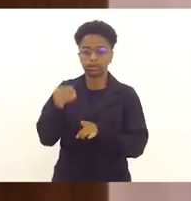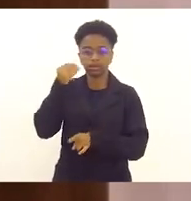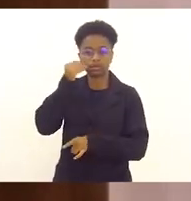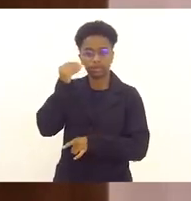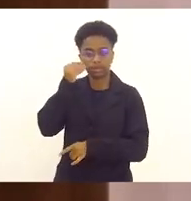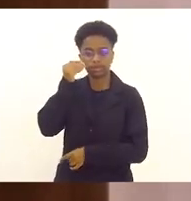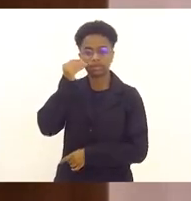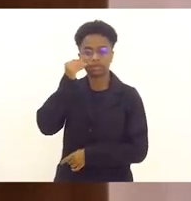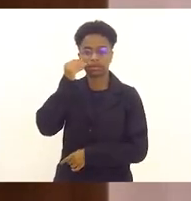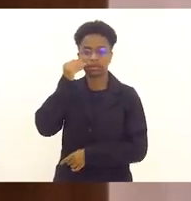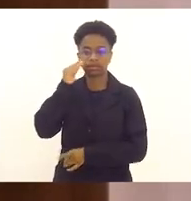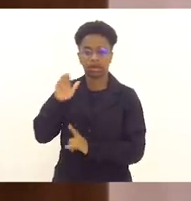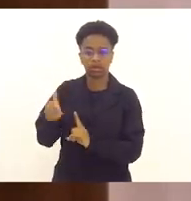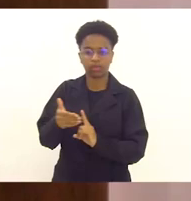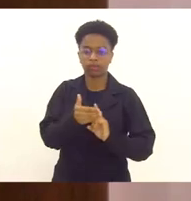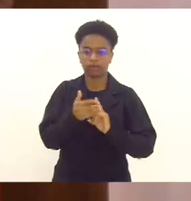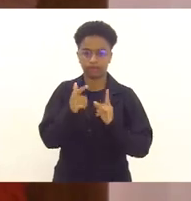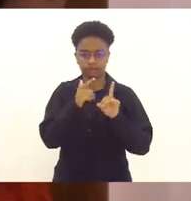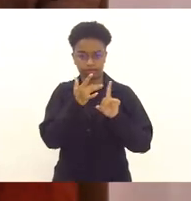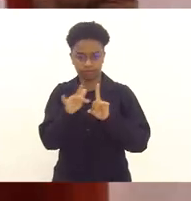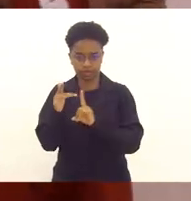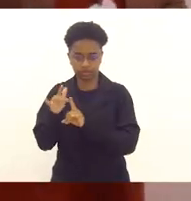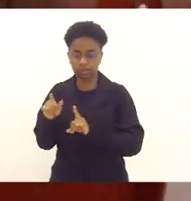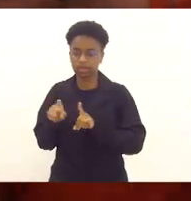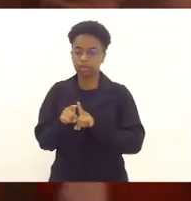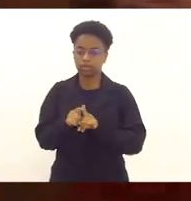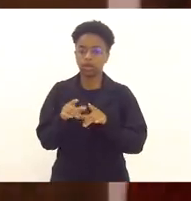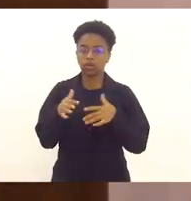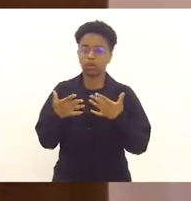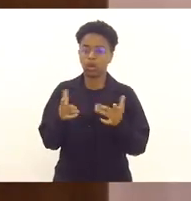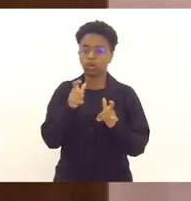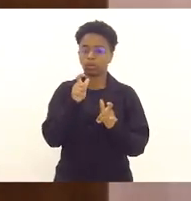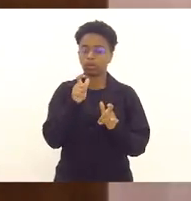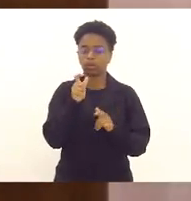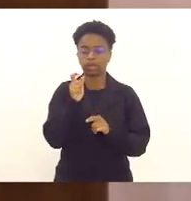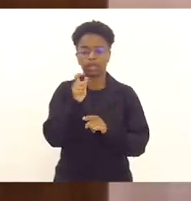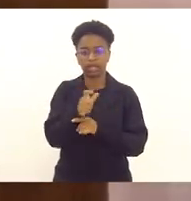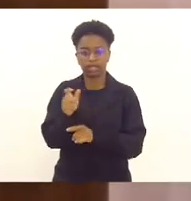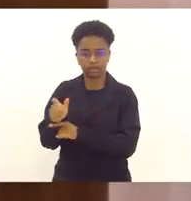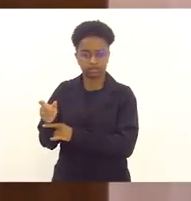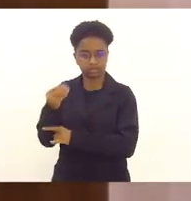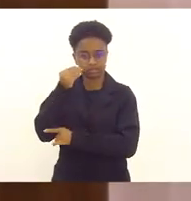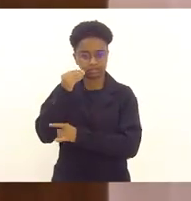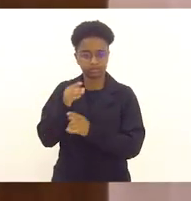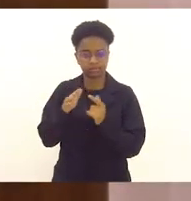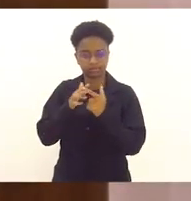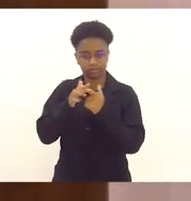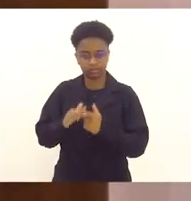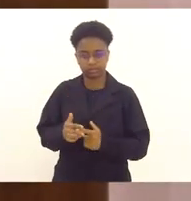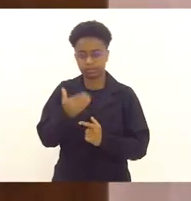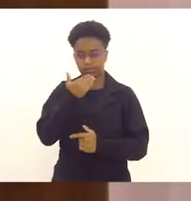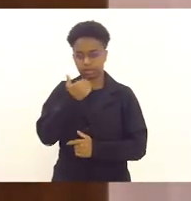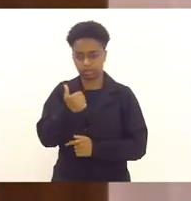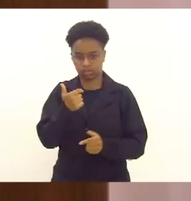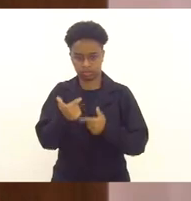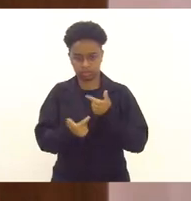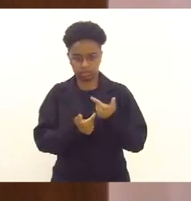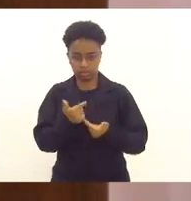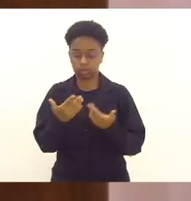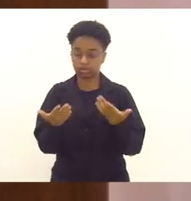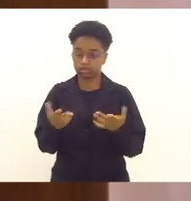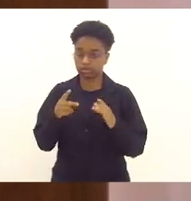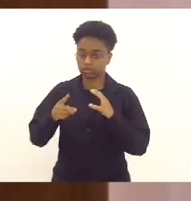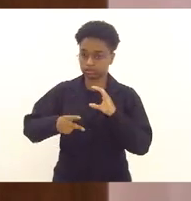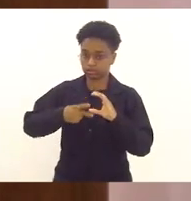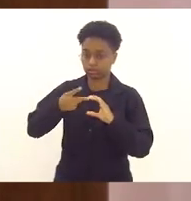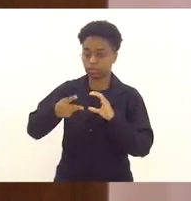vítimas e nas e nas críticas que precisam ser colocadas é para o aprimoramento do serviço então dizer que lá na Câmara